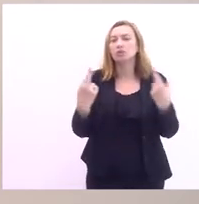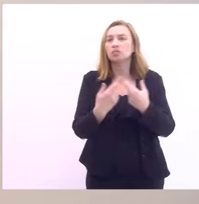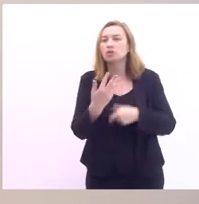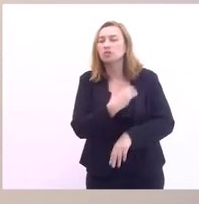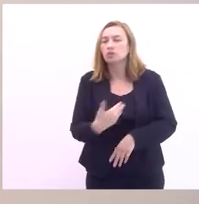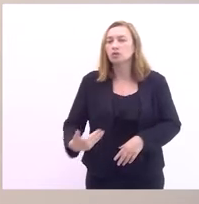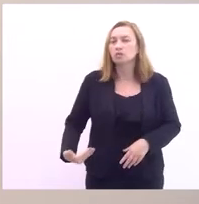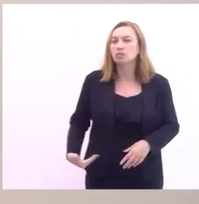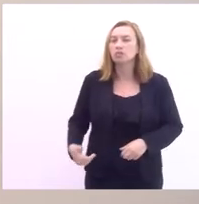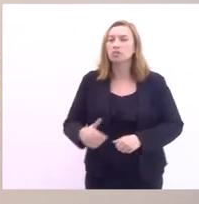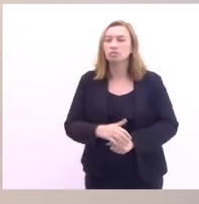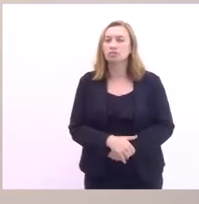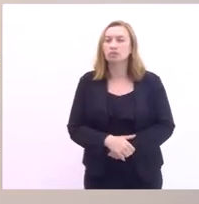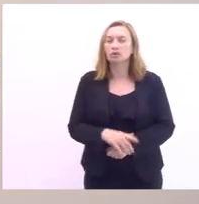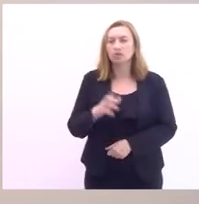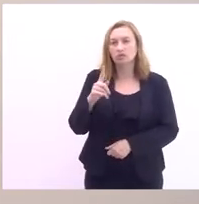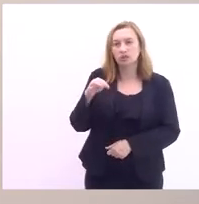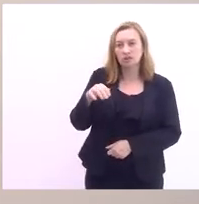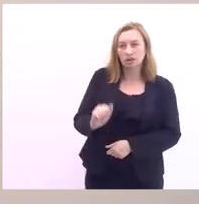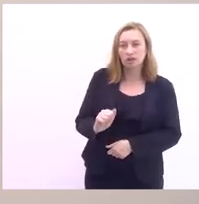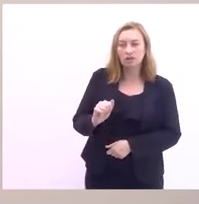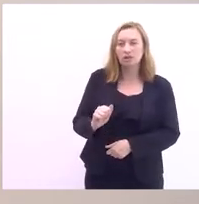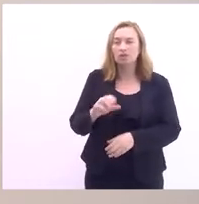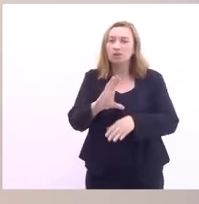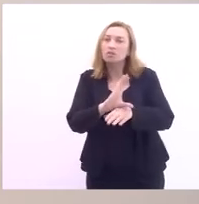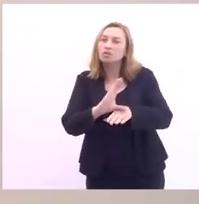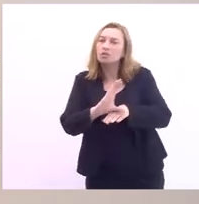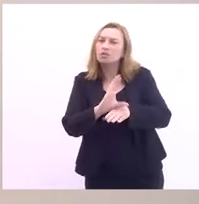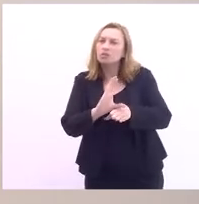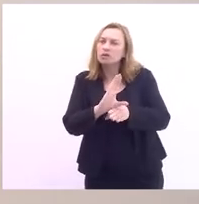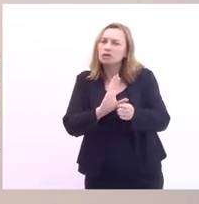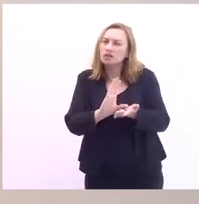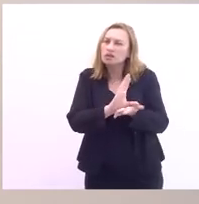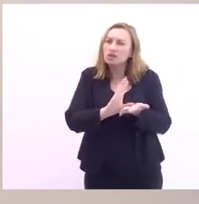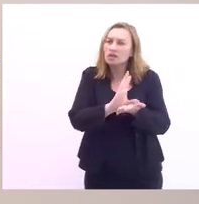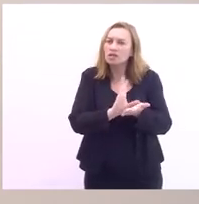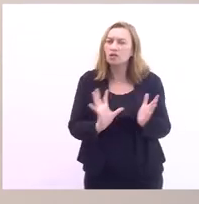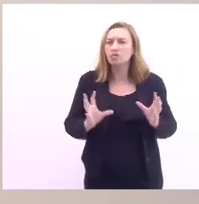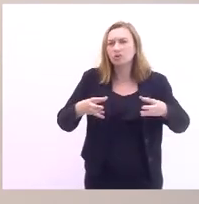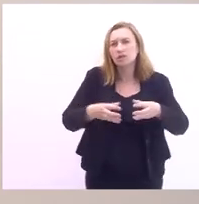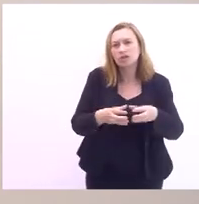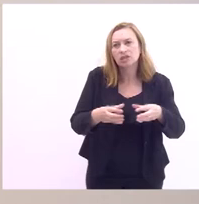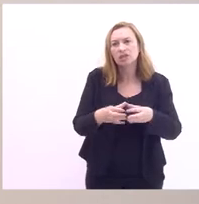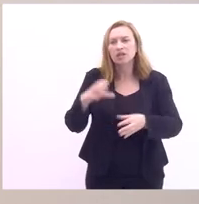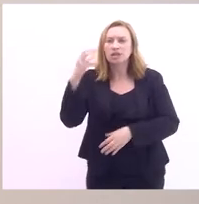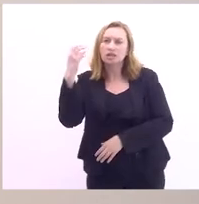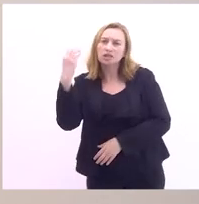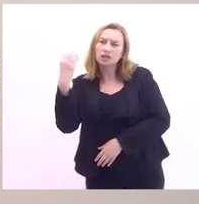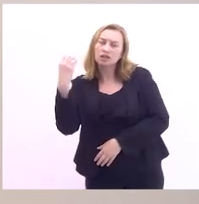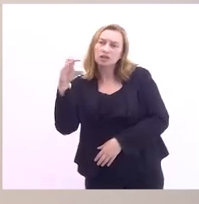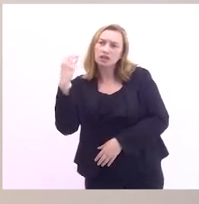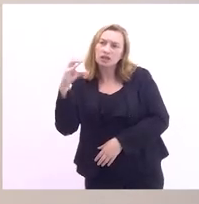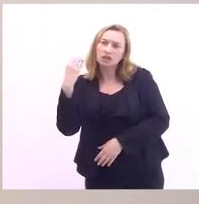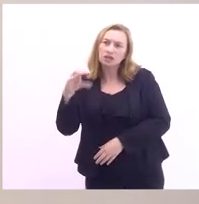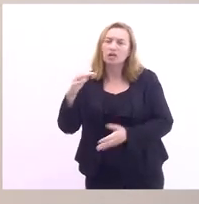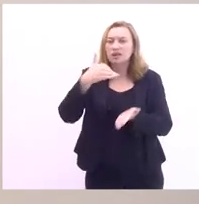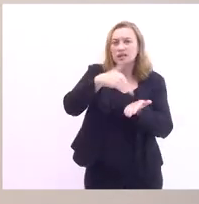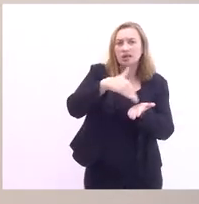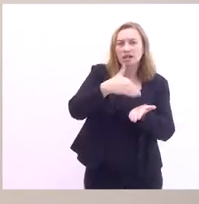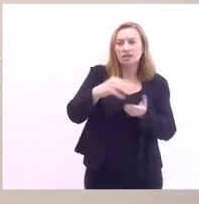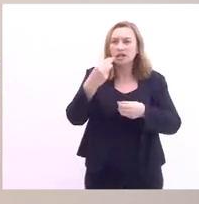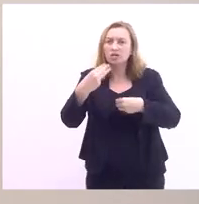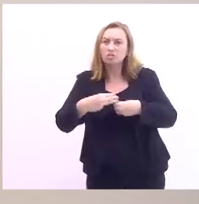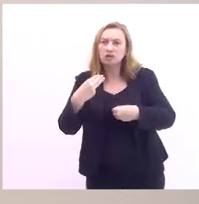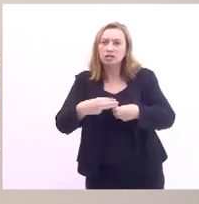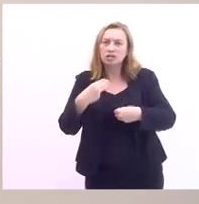ao Gonzalo Pérez, Conselho Comunitário da Região Oceânica de Niterói, o Binho Guimarães, secretário municipal da